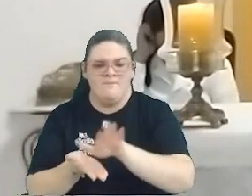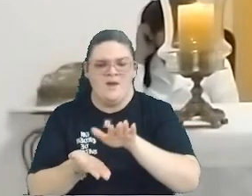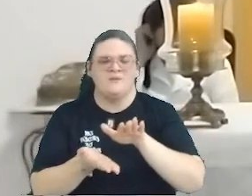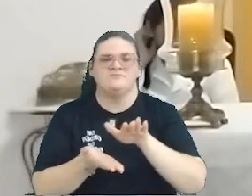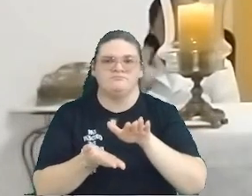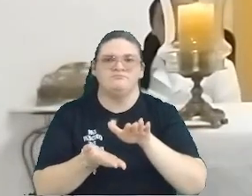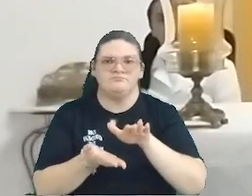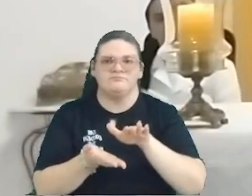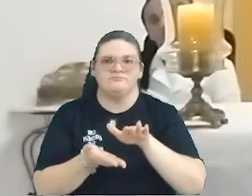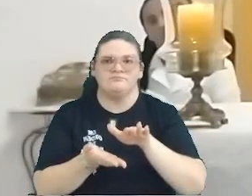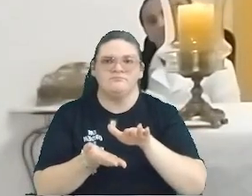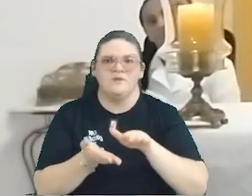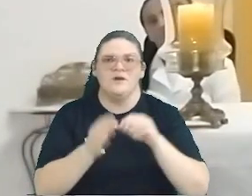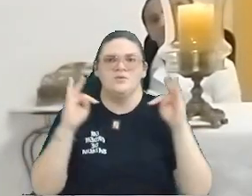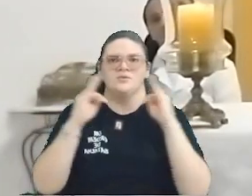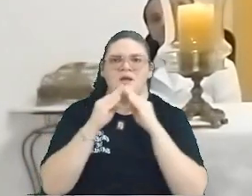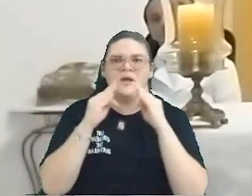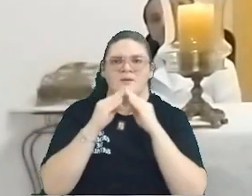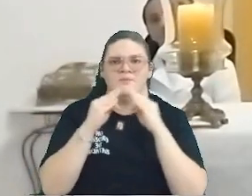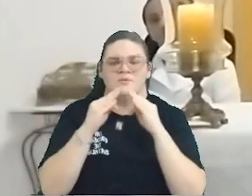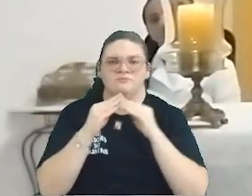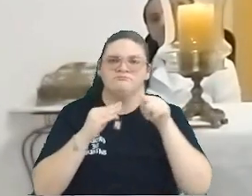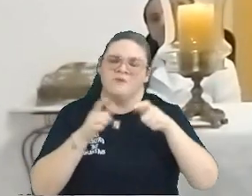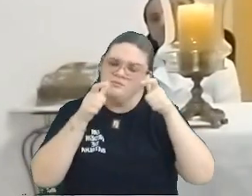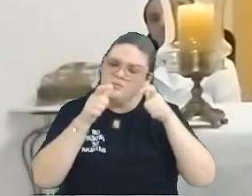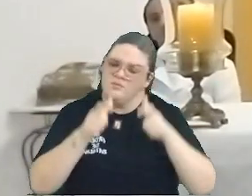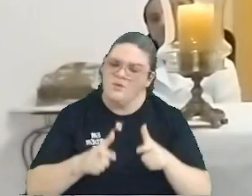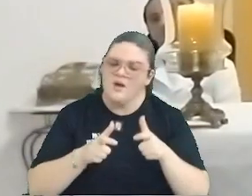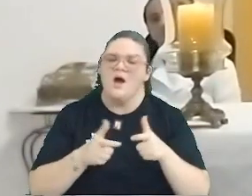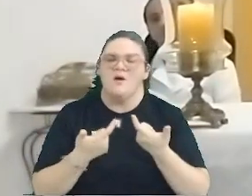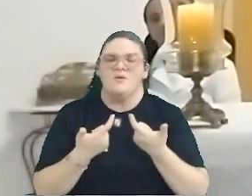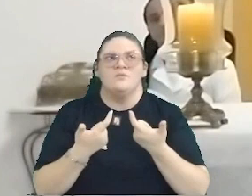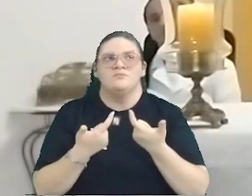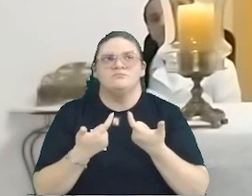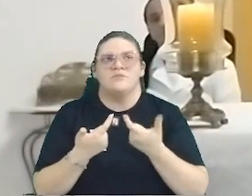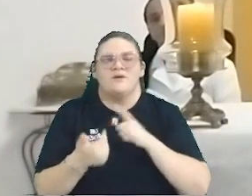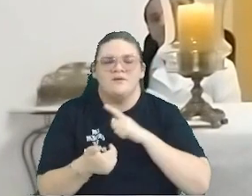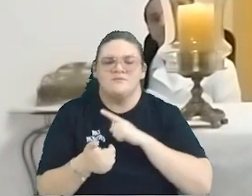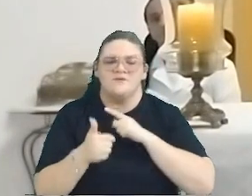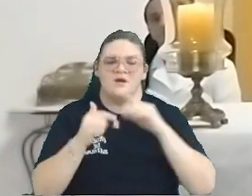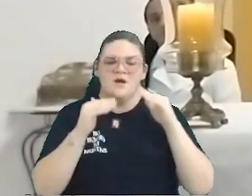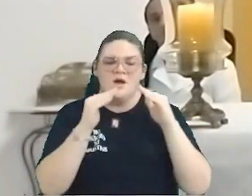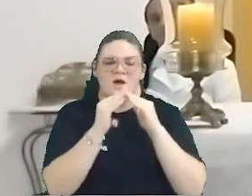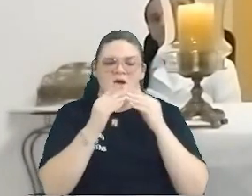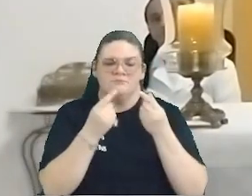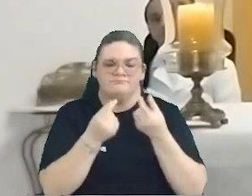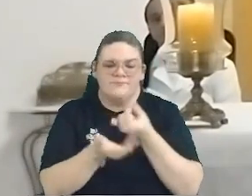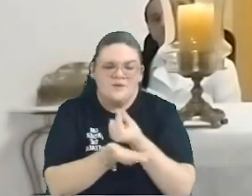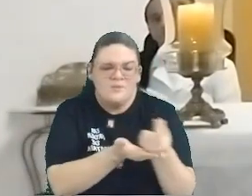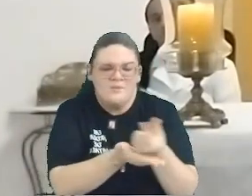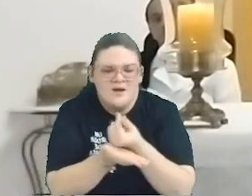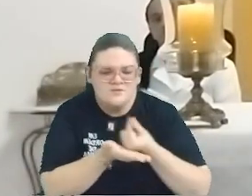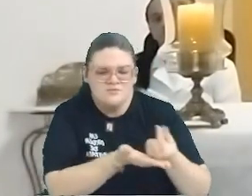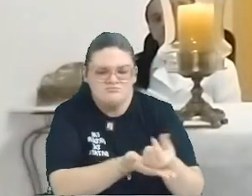Jerusalém, que era um lugar onde existia um grande comércio, pois ali